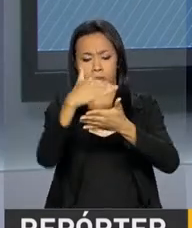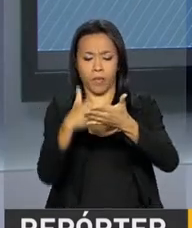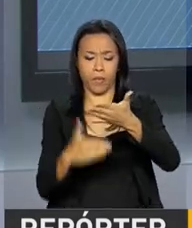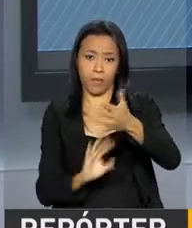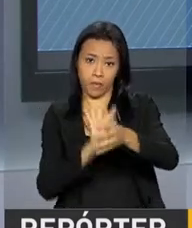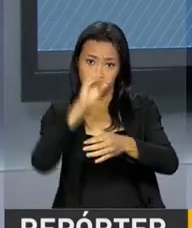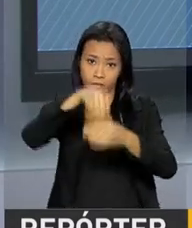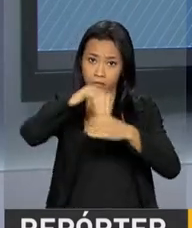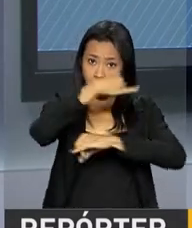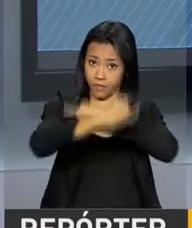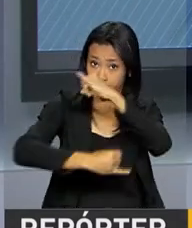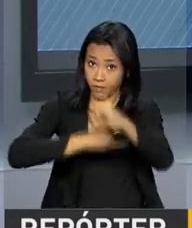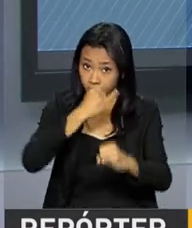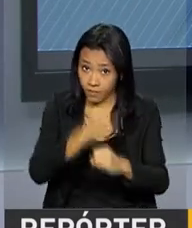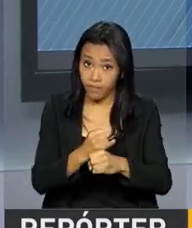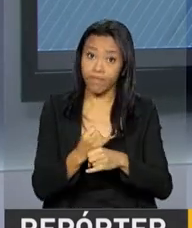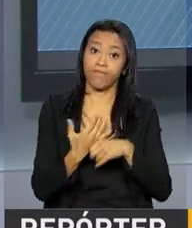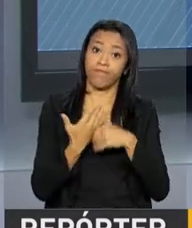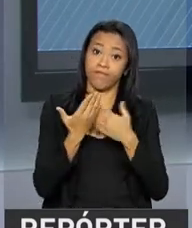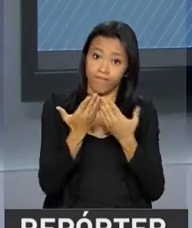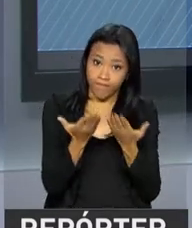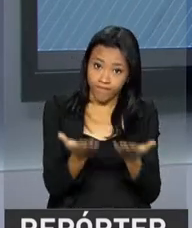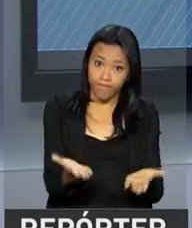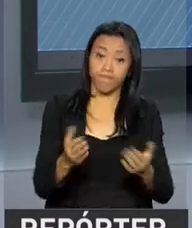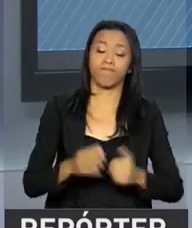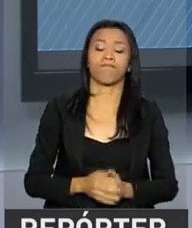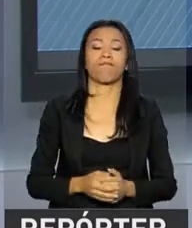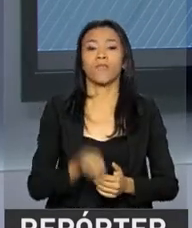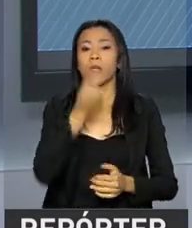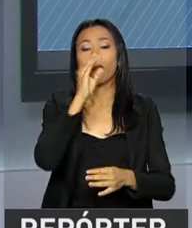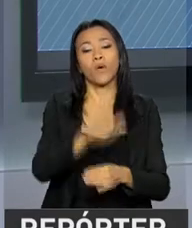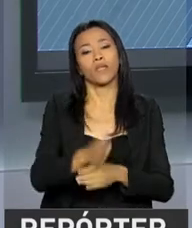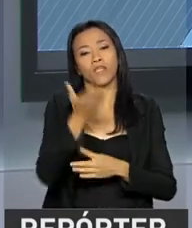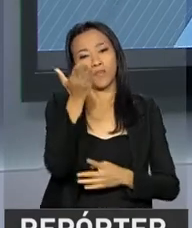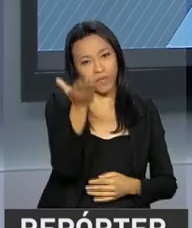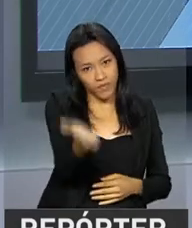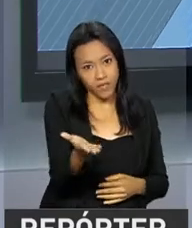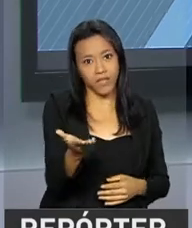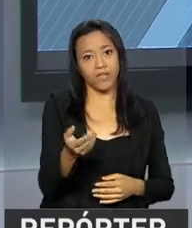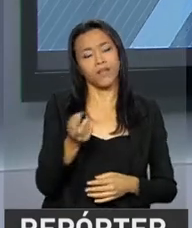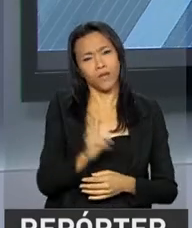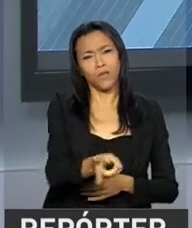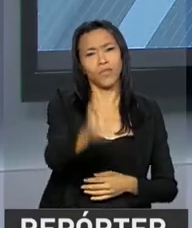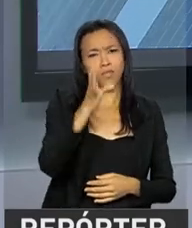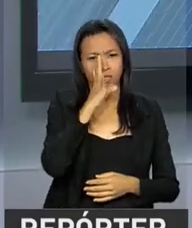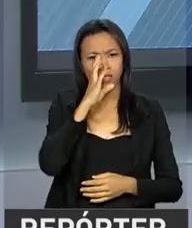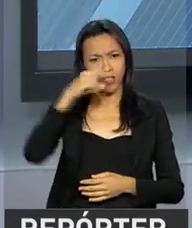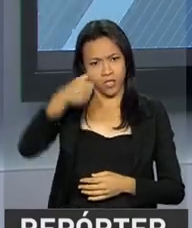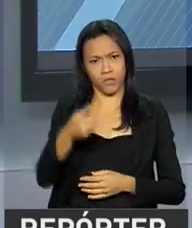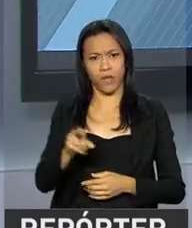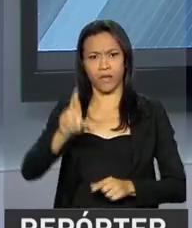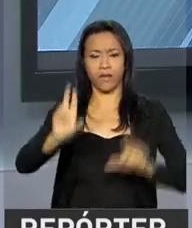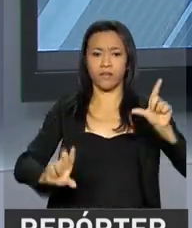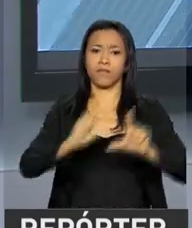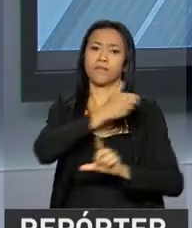programação está disponível na página da NBR na internet. Uma boa tarde para você e continue com a gente na